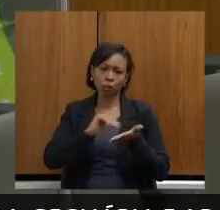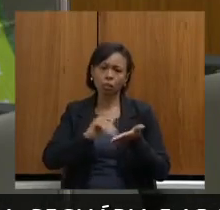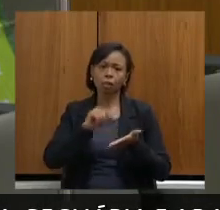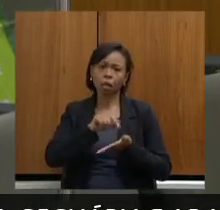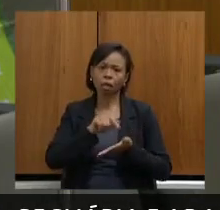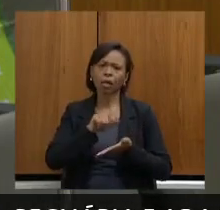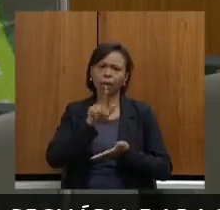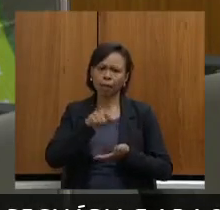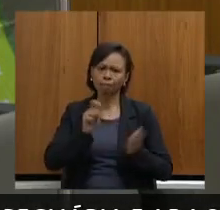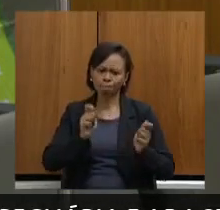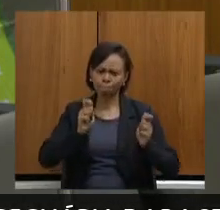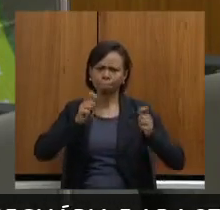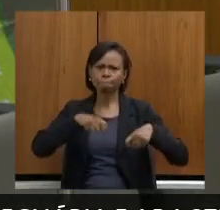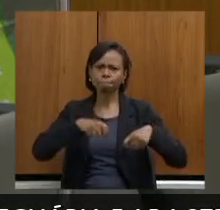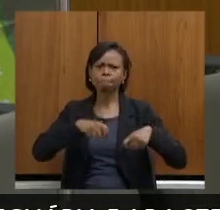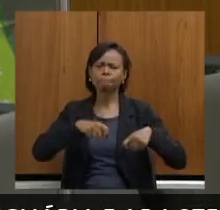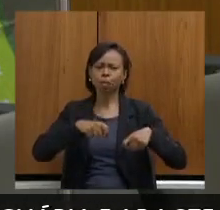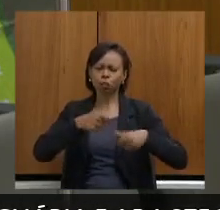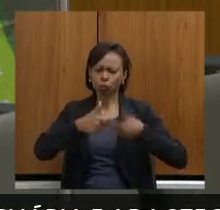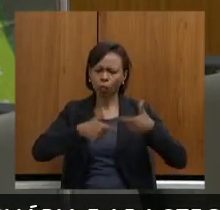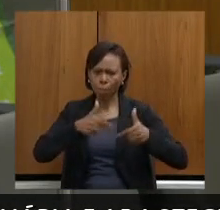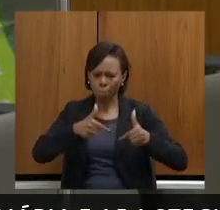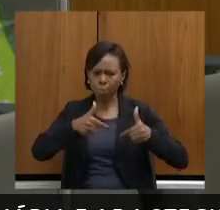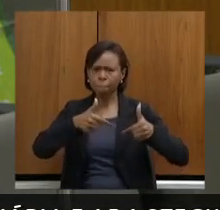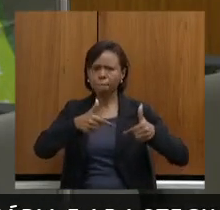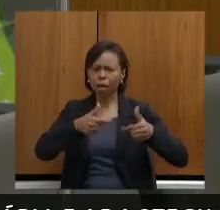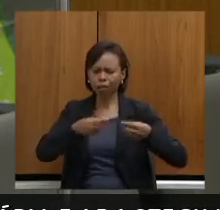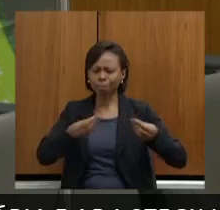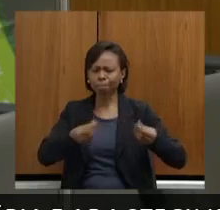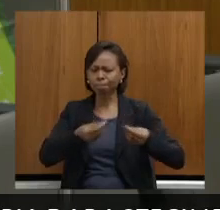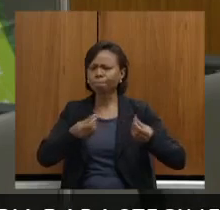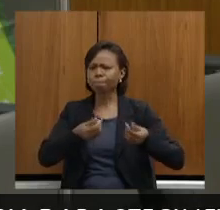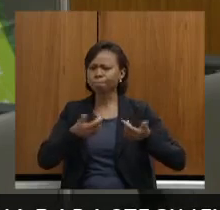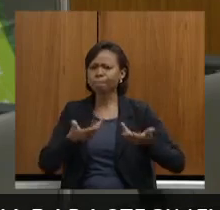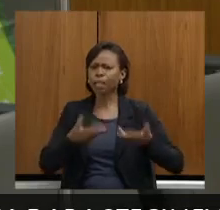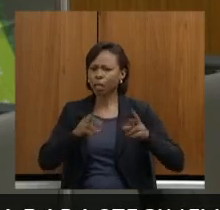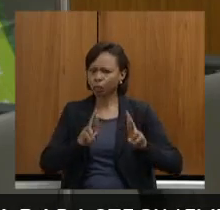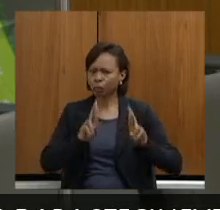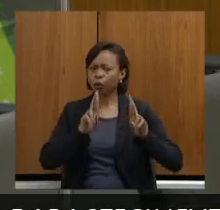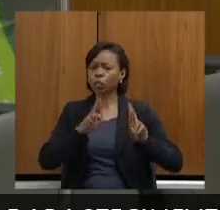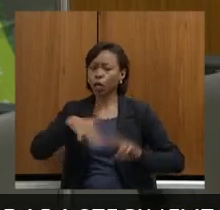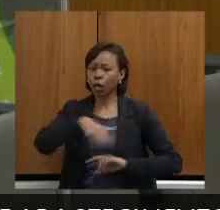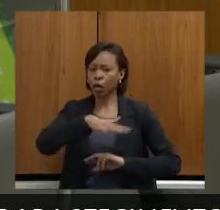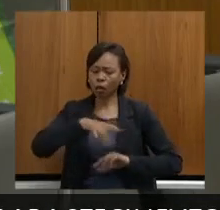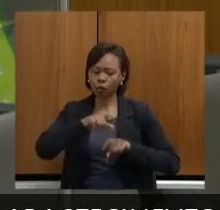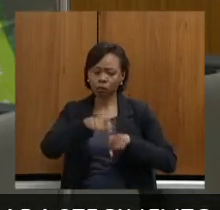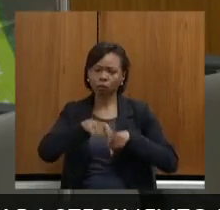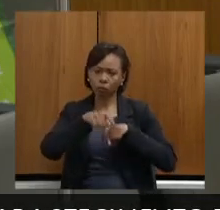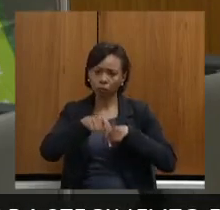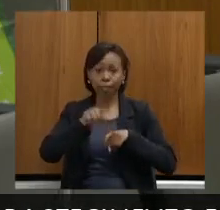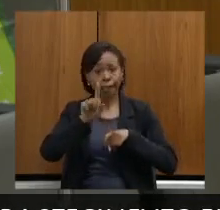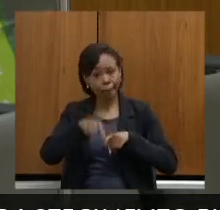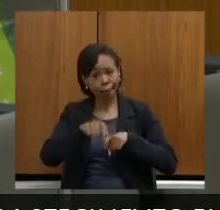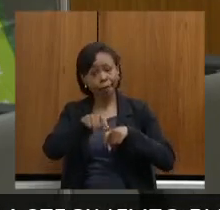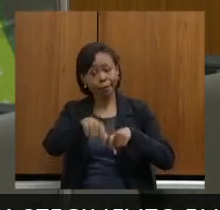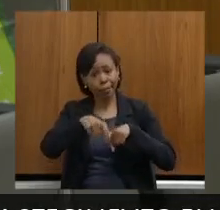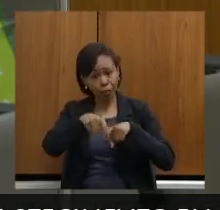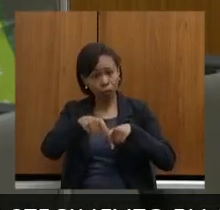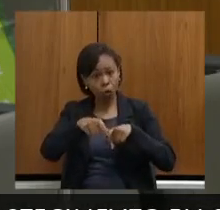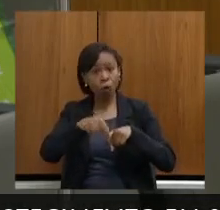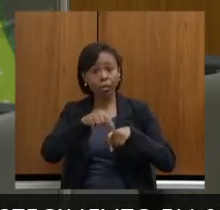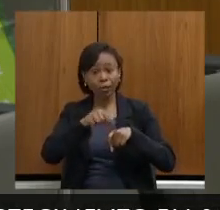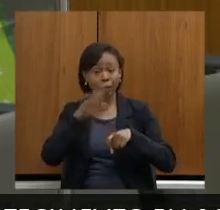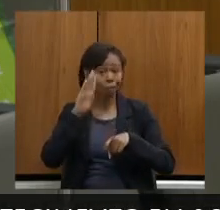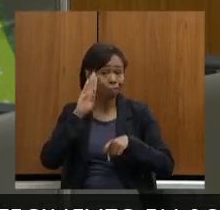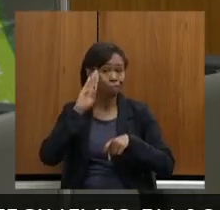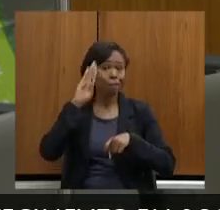muito competente e muito sensível a ao setor da Agricultura que é sem dúvida nenhuma o setor que carrega esse estado para